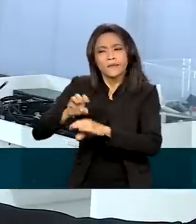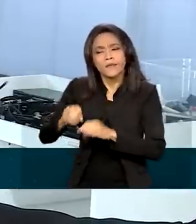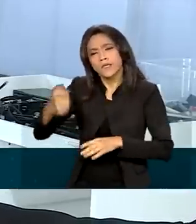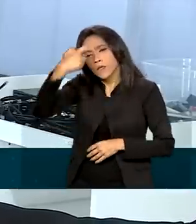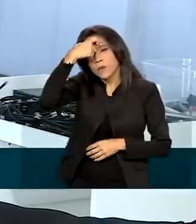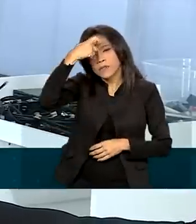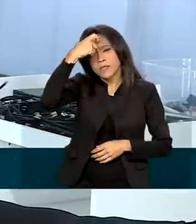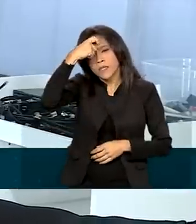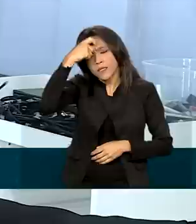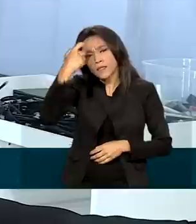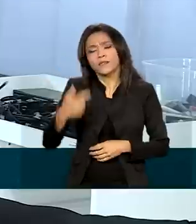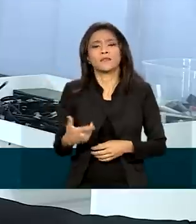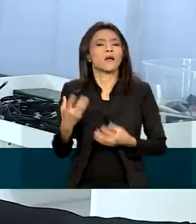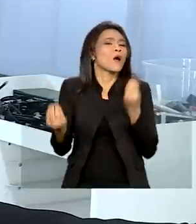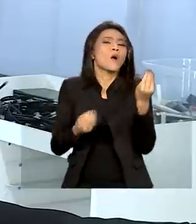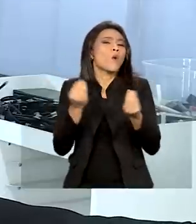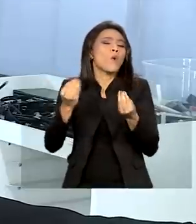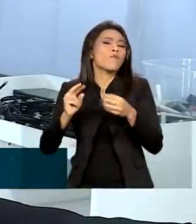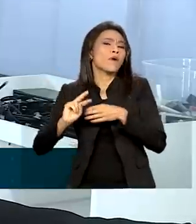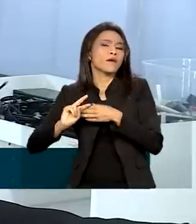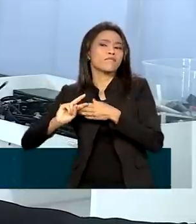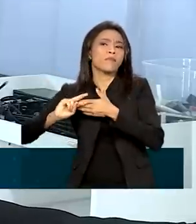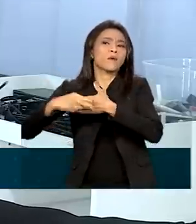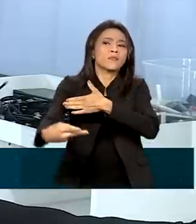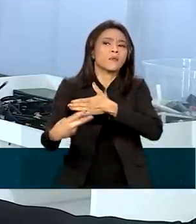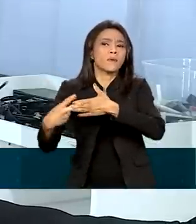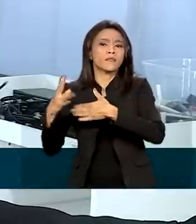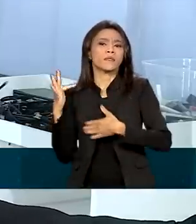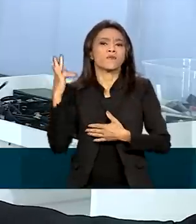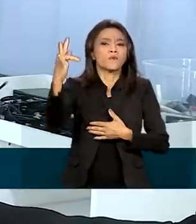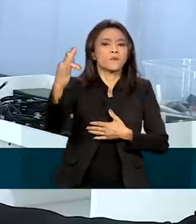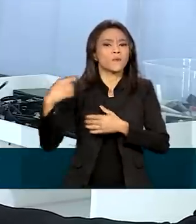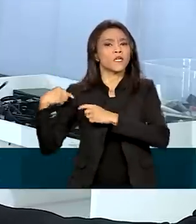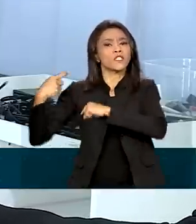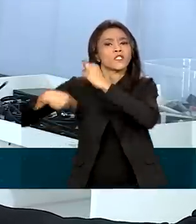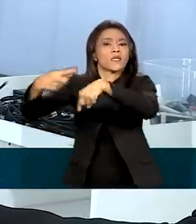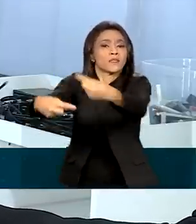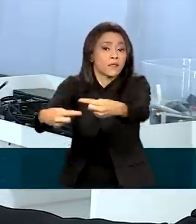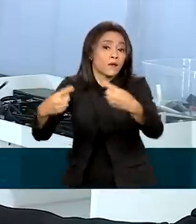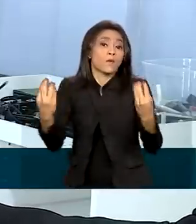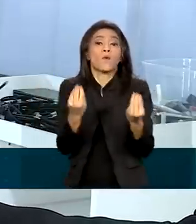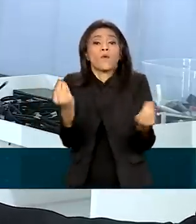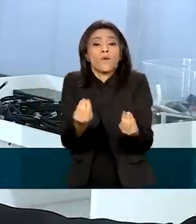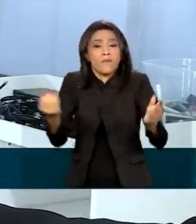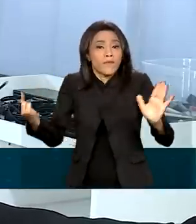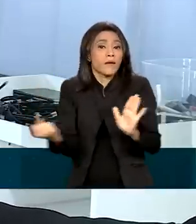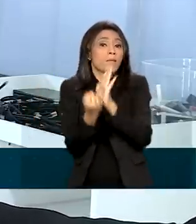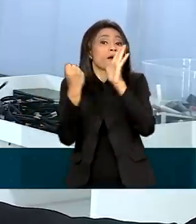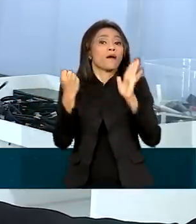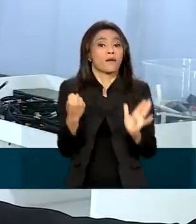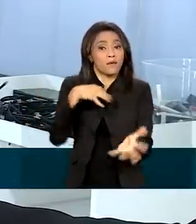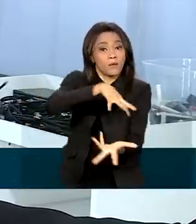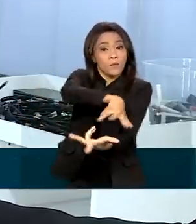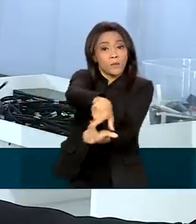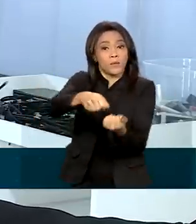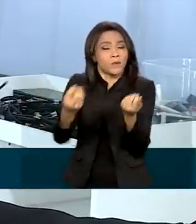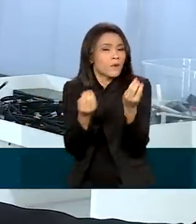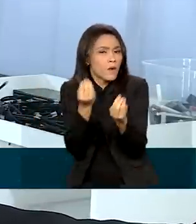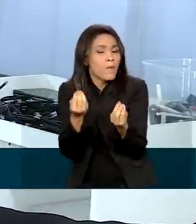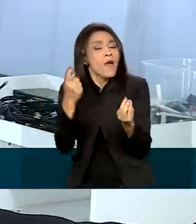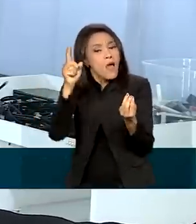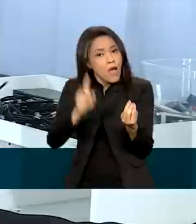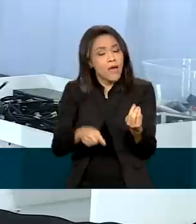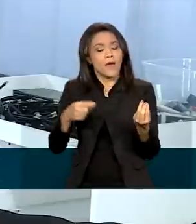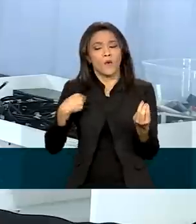as próximas gerações vão herdar de nós? Qual é a nossa pegada? Qual é a nossa marca para o planeta? Então, a gente trabalha nesse âmbito de